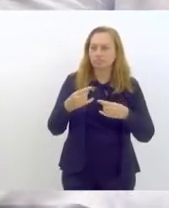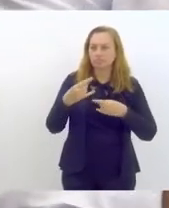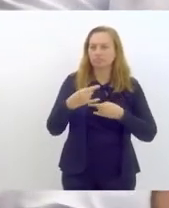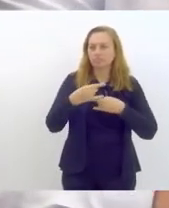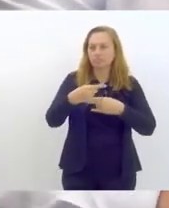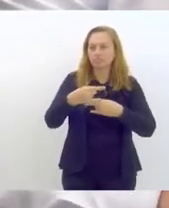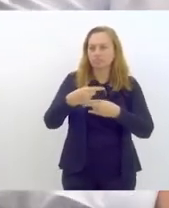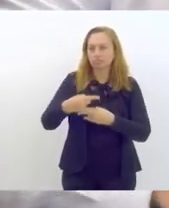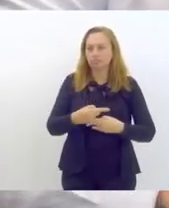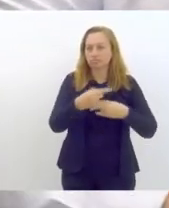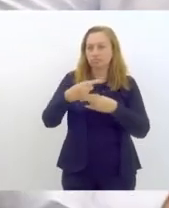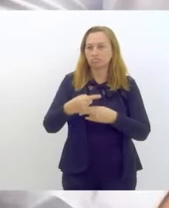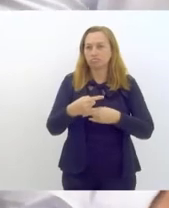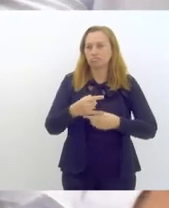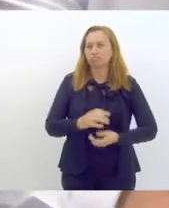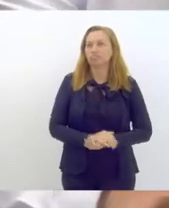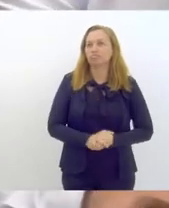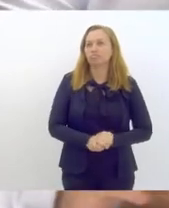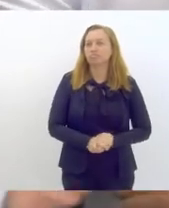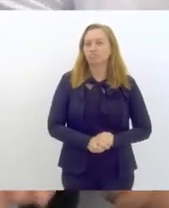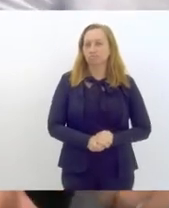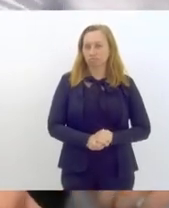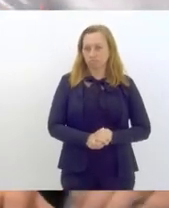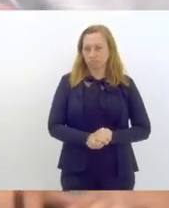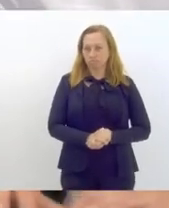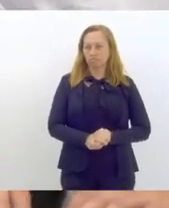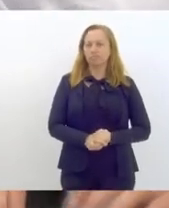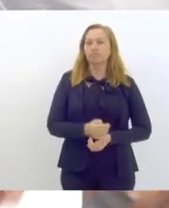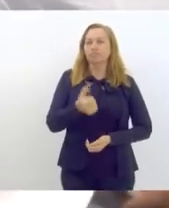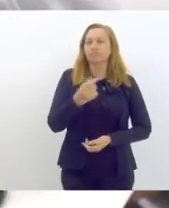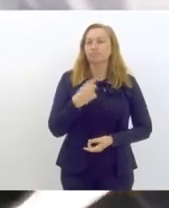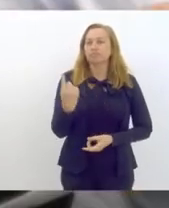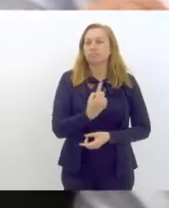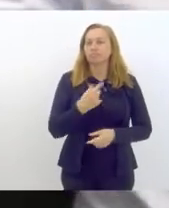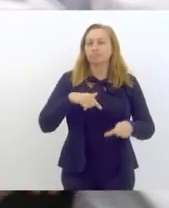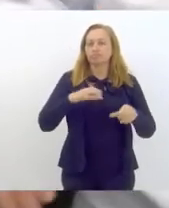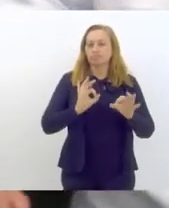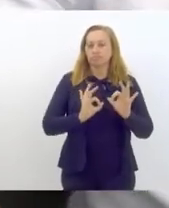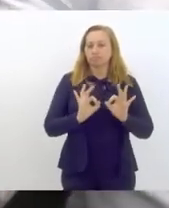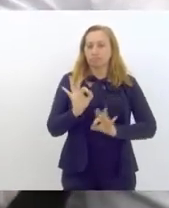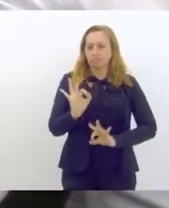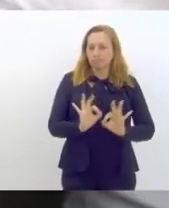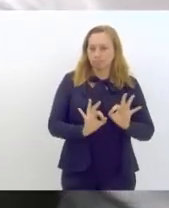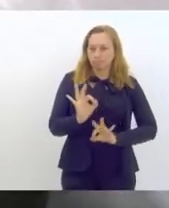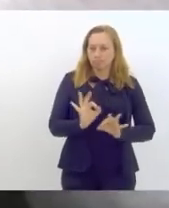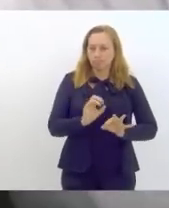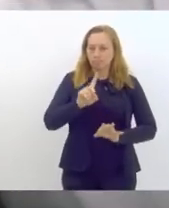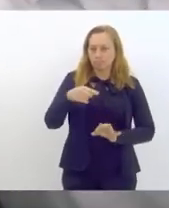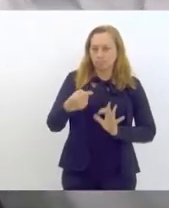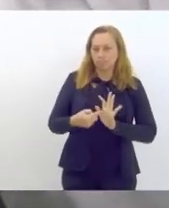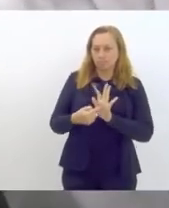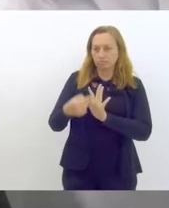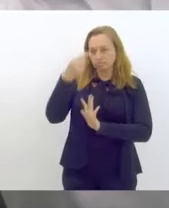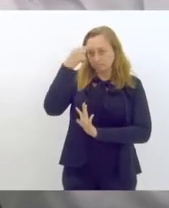no Zoom. Mas o Ian vai começar apresentando aqui, falar um pouco do nosso projeto e depois a gente vai trazer a ideia.